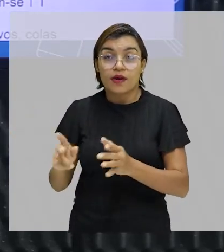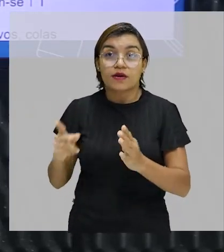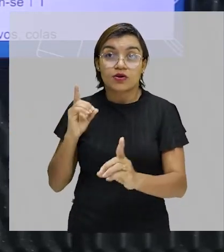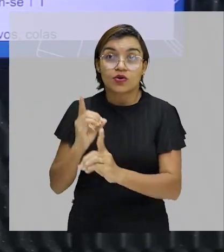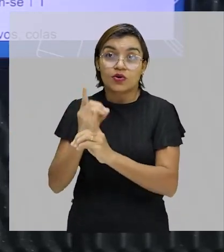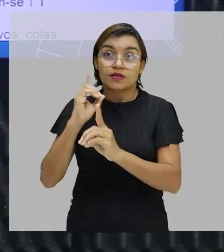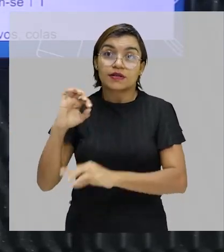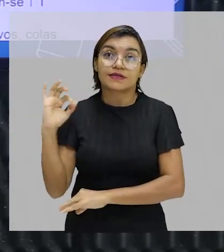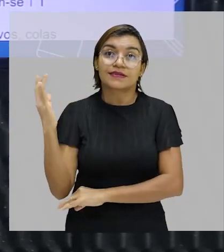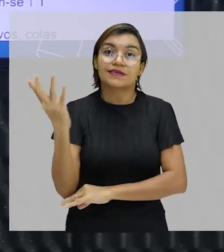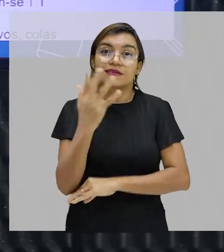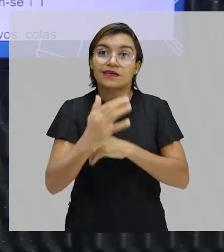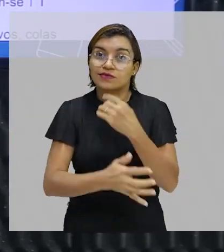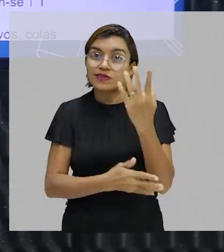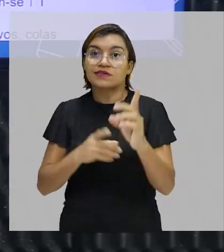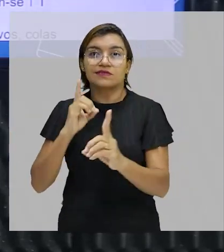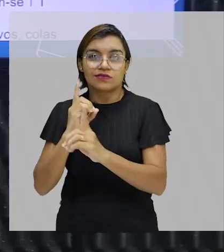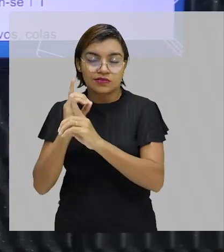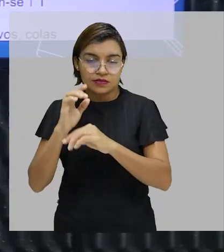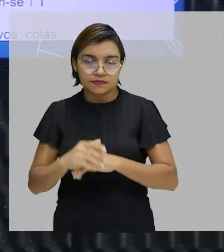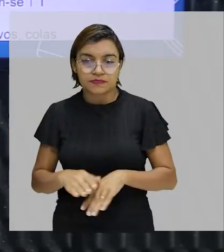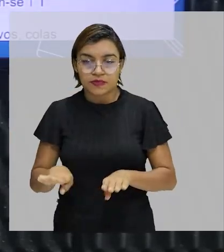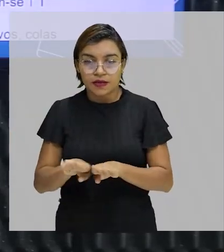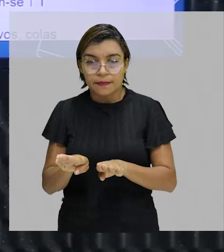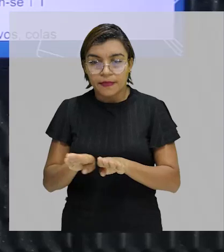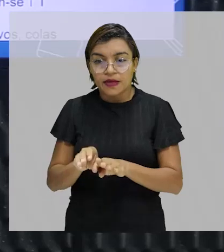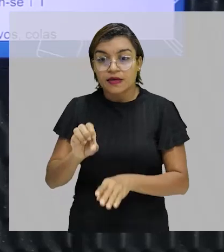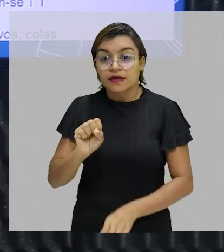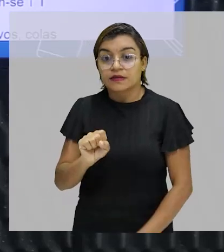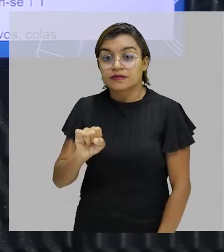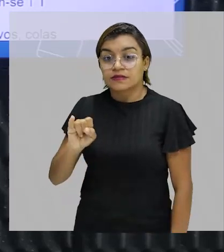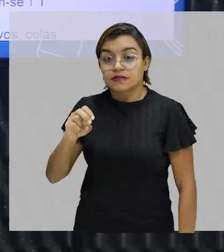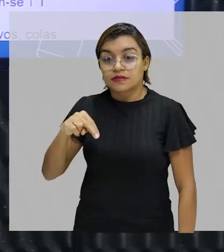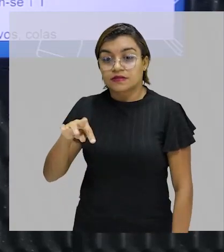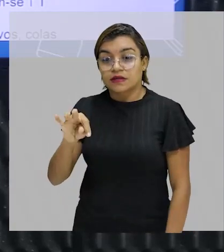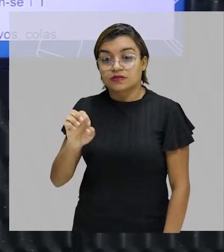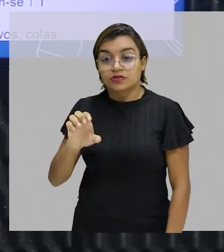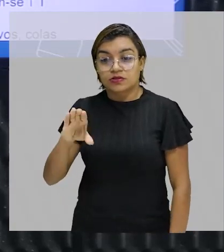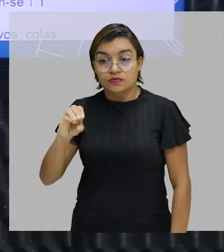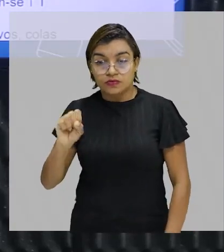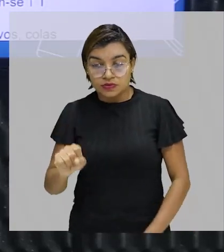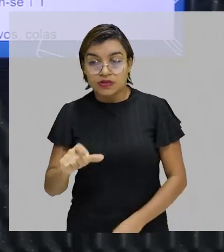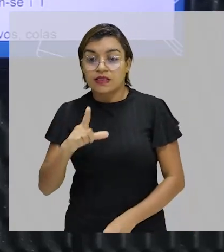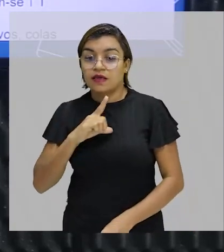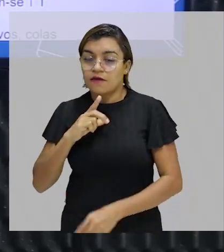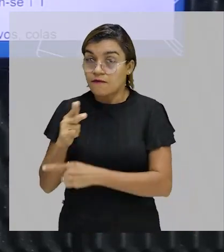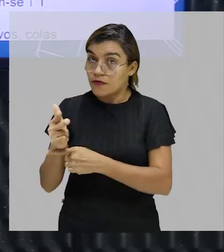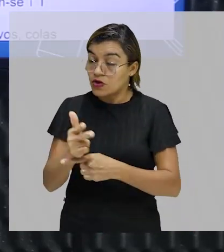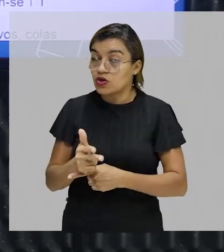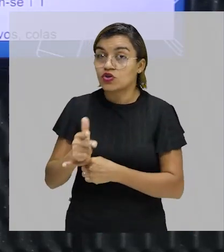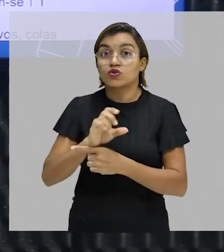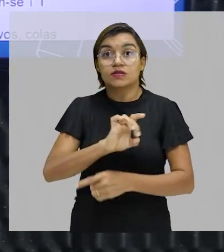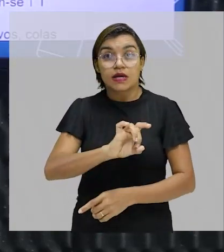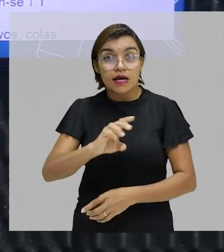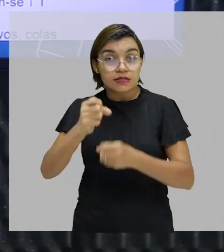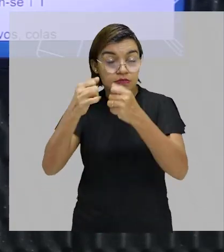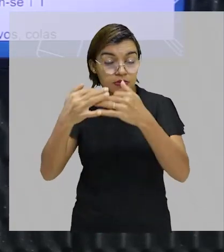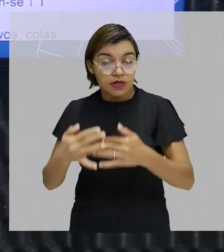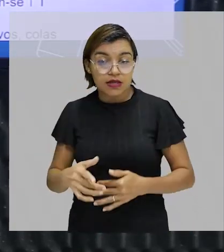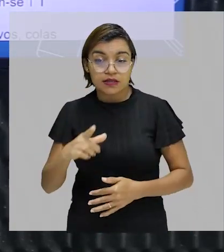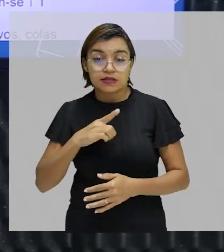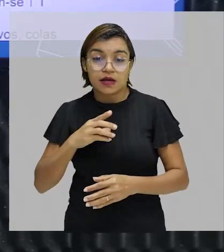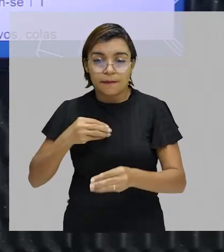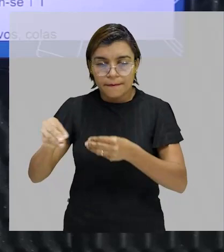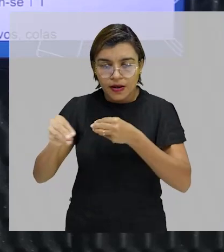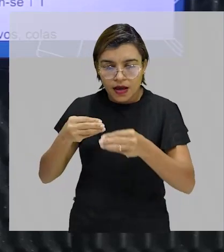temos os polímeros sintéticos. E aí nós temos vídeos para cada um desses tipos de polímeros. Nós temos os